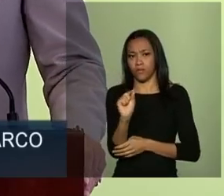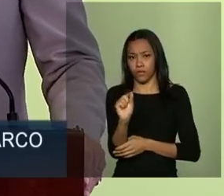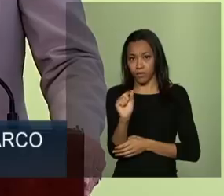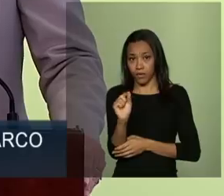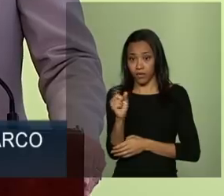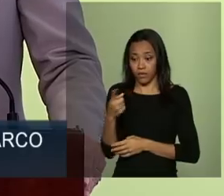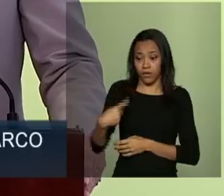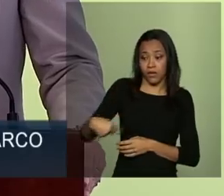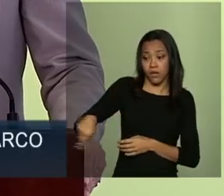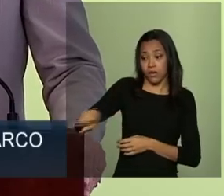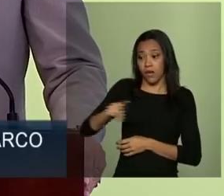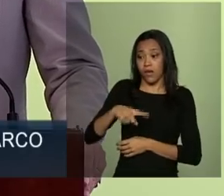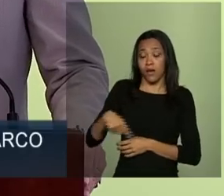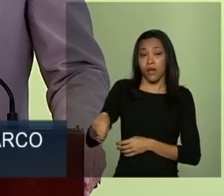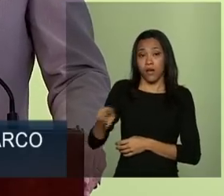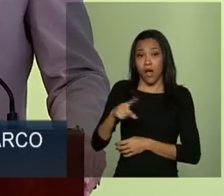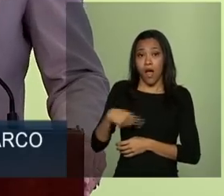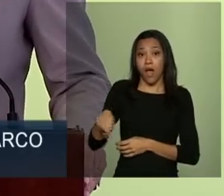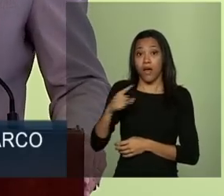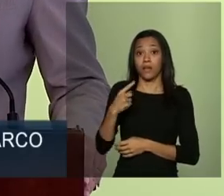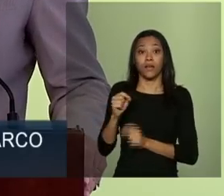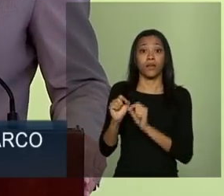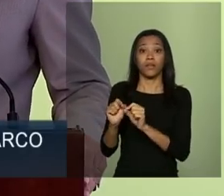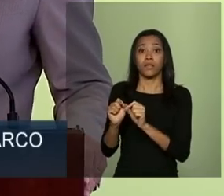setor produtivo,